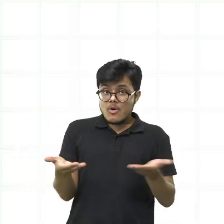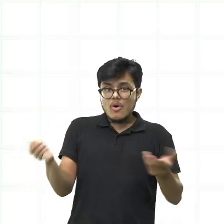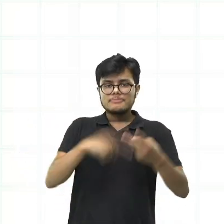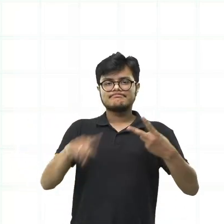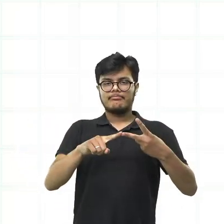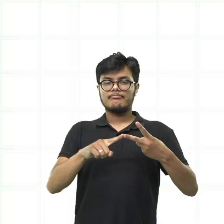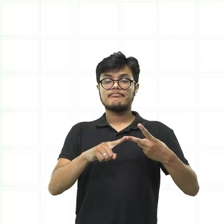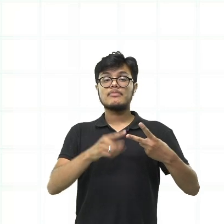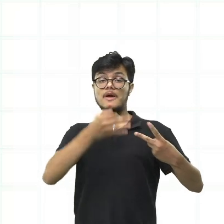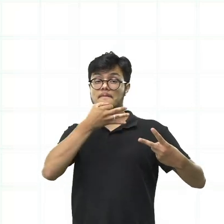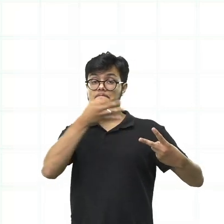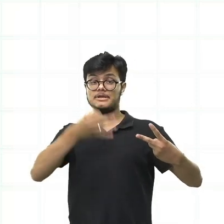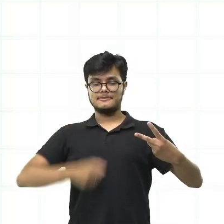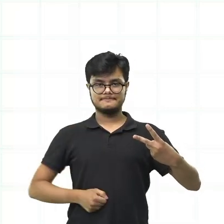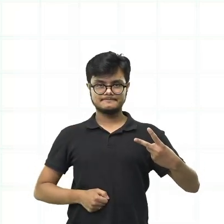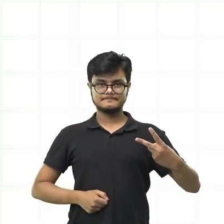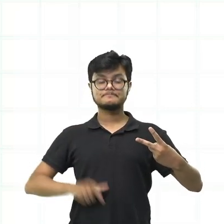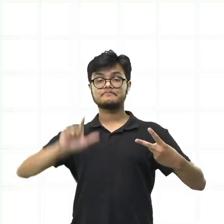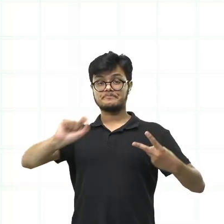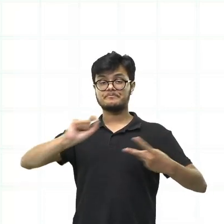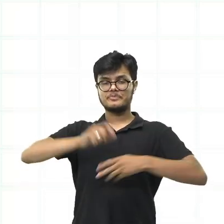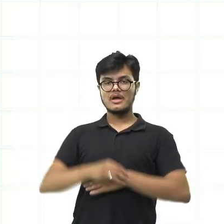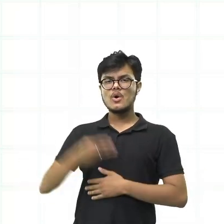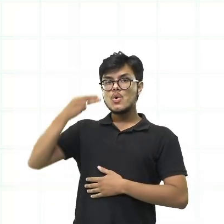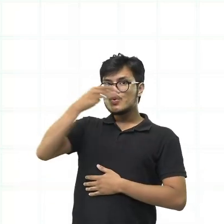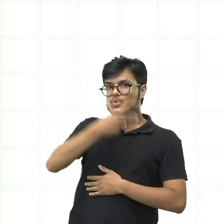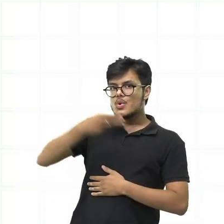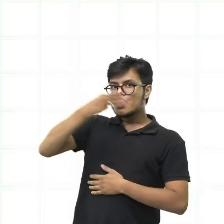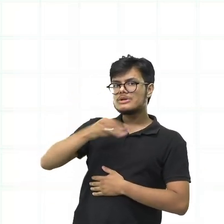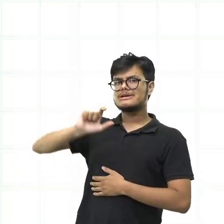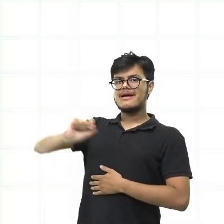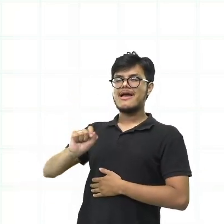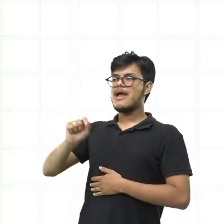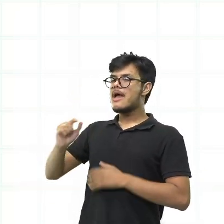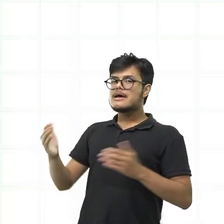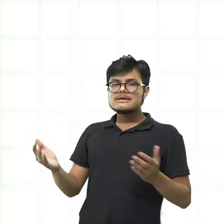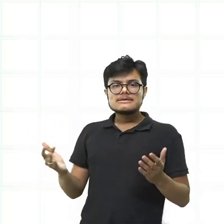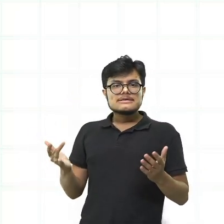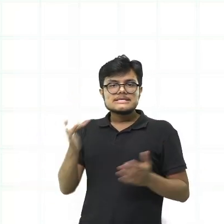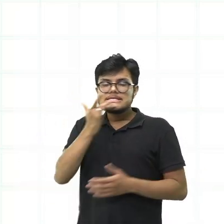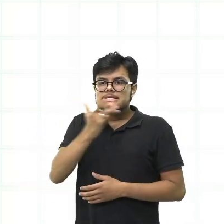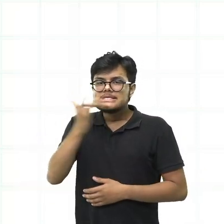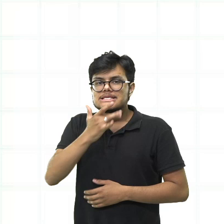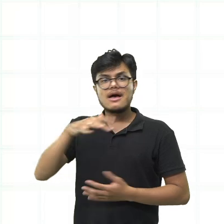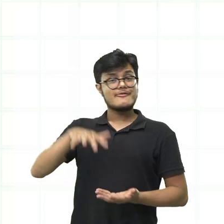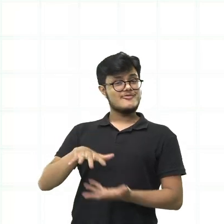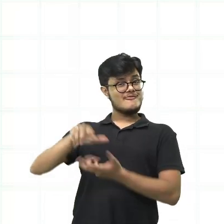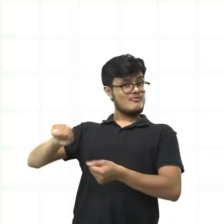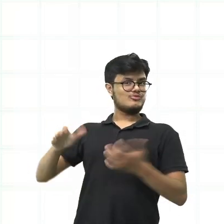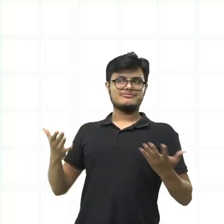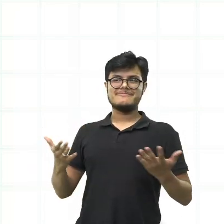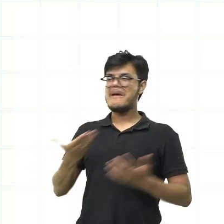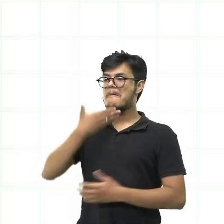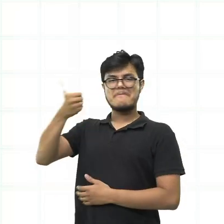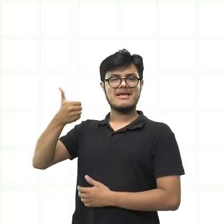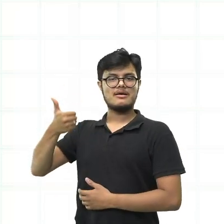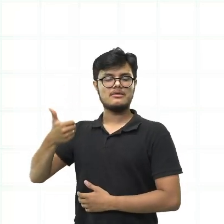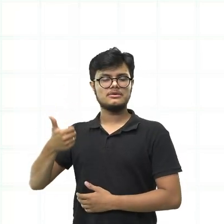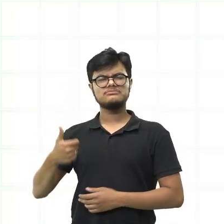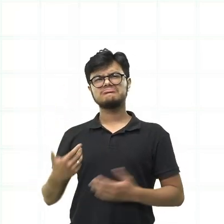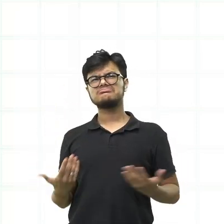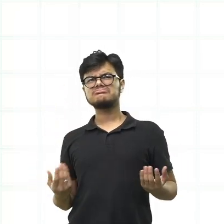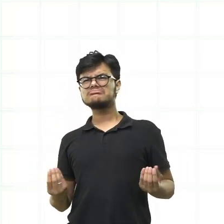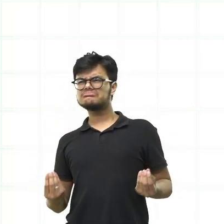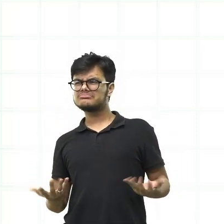brigadeiro é o melhor doce do mundo, né? Então, o brigadeiro é o melhor doce do mundo. Isso aqui já não